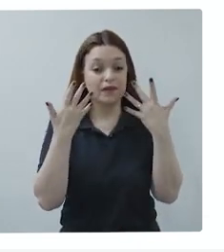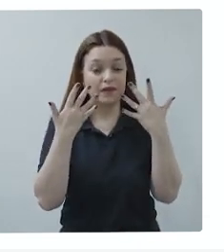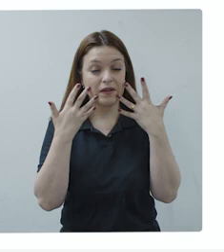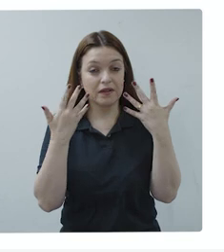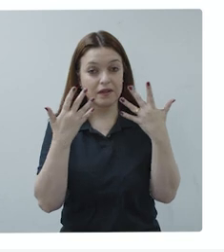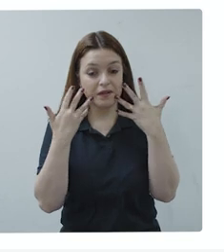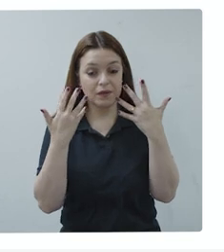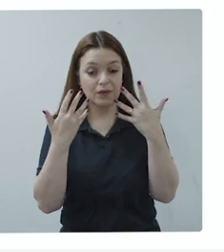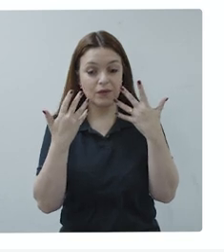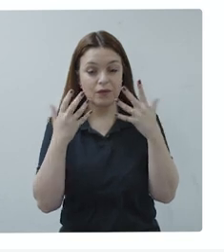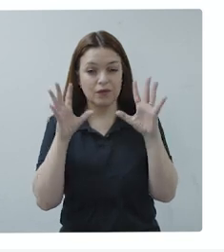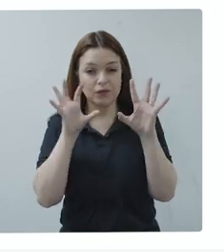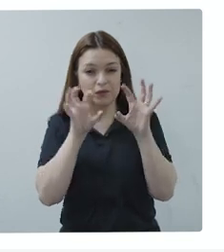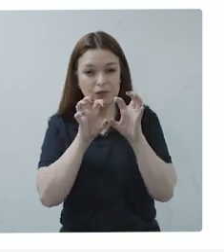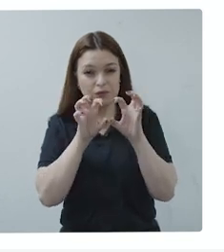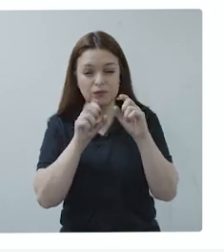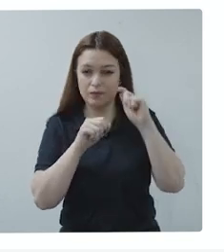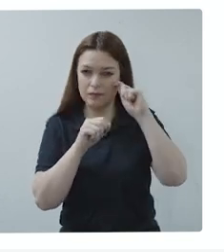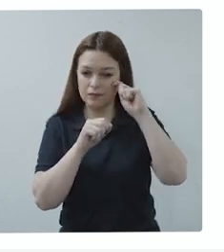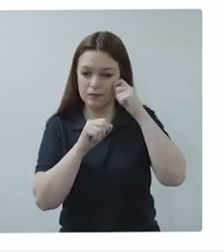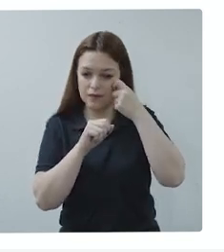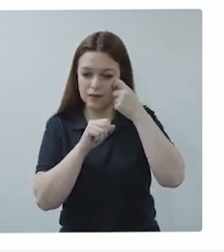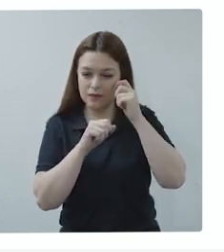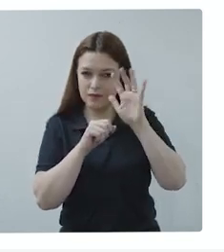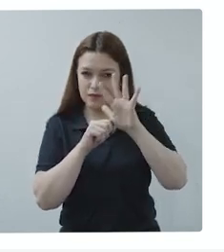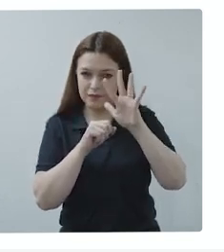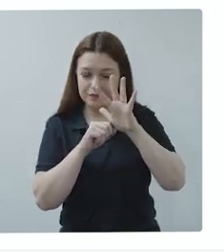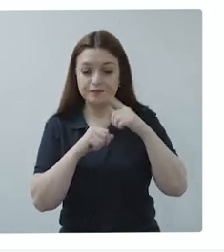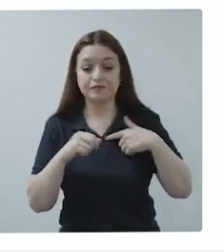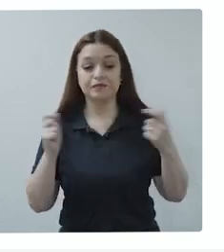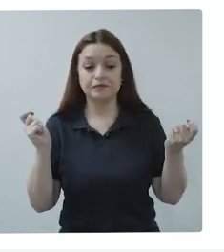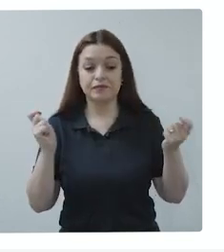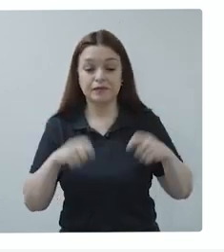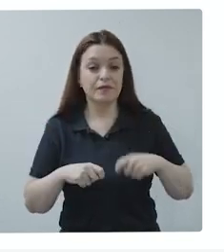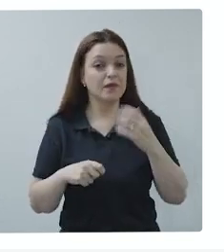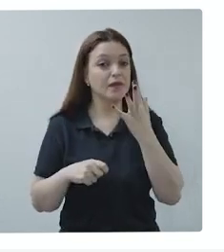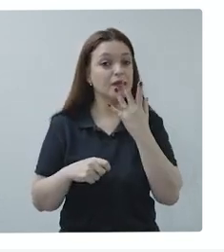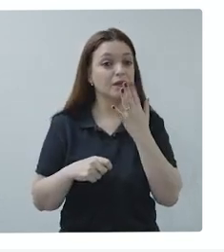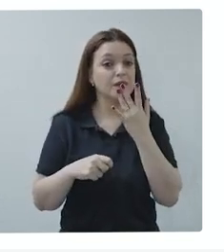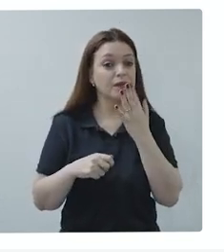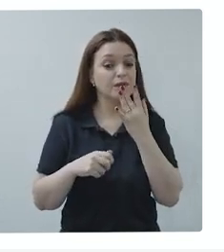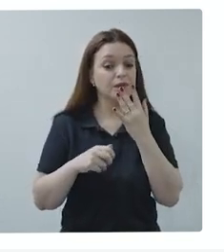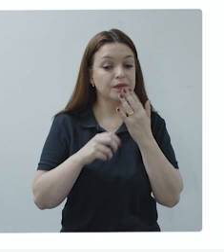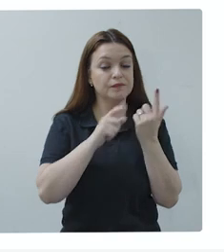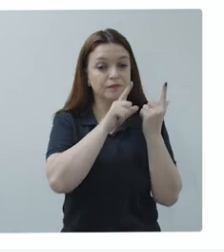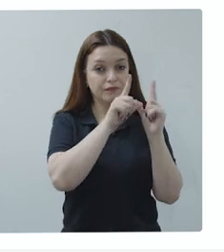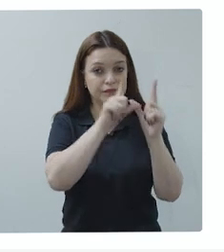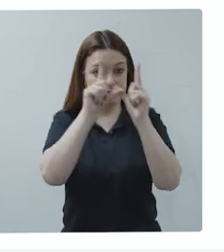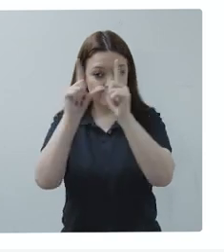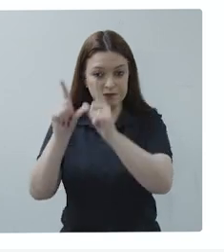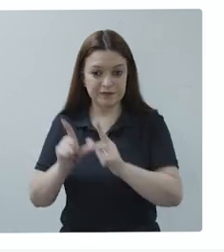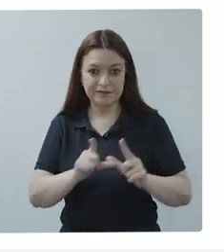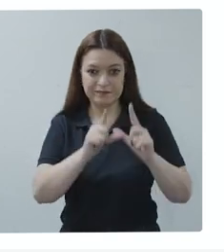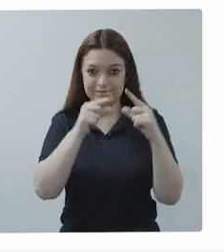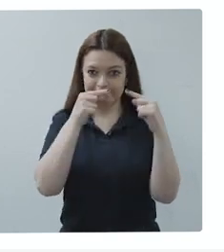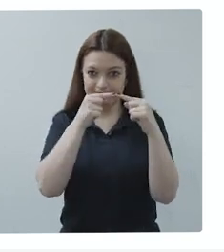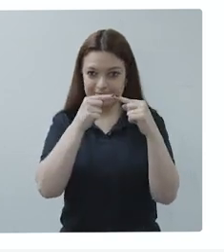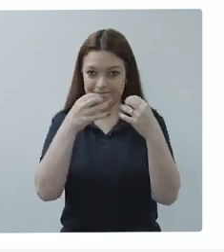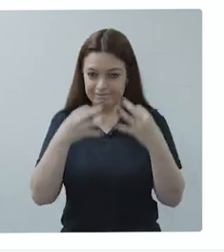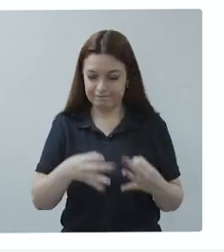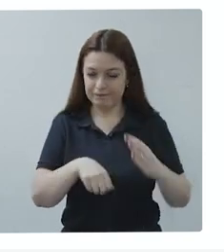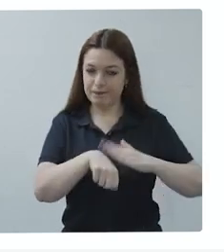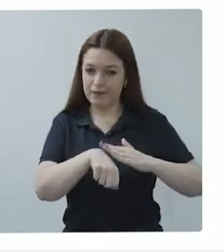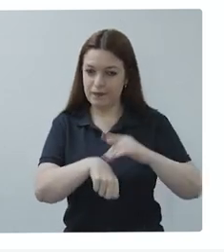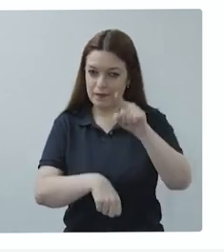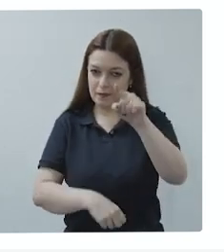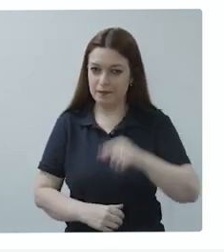em preto e branco. Nós precisamos colocar a parte colorida no lugar correto. Tempo